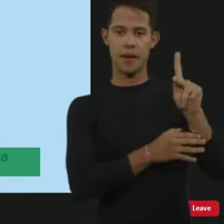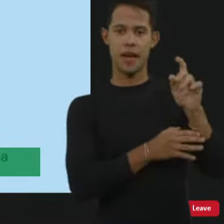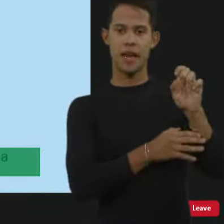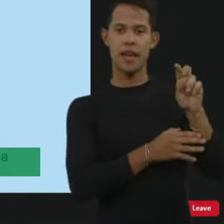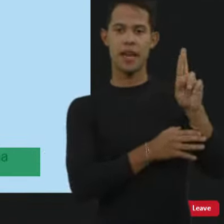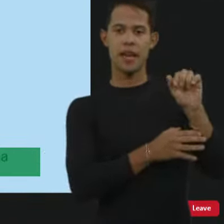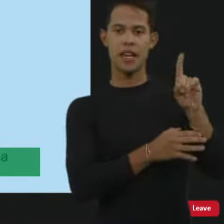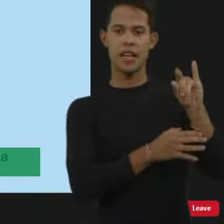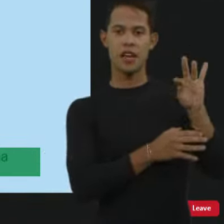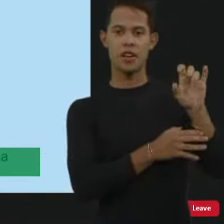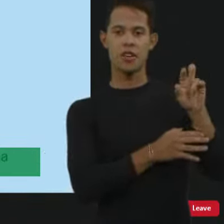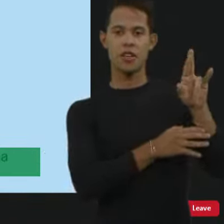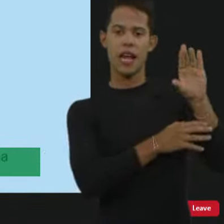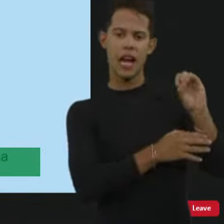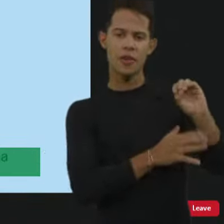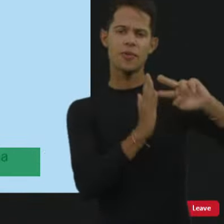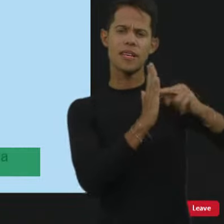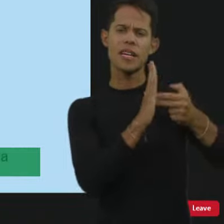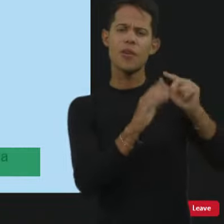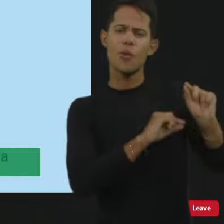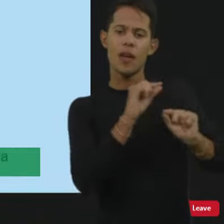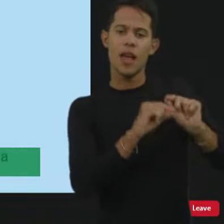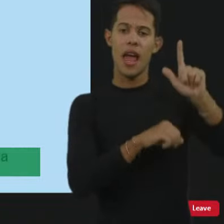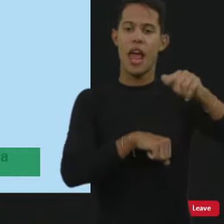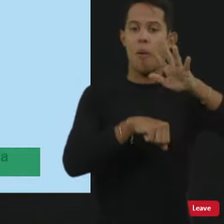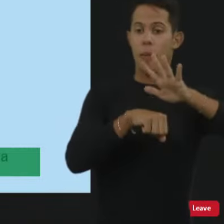que é potencialmente fatal, porque,